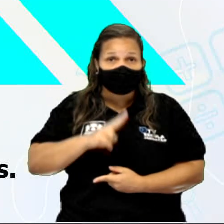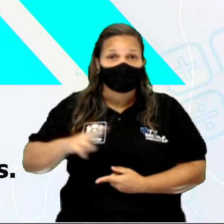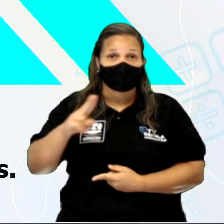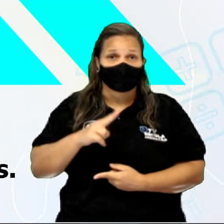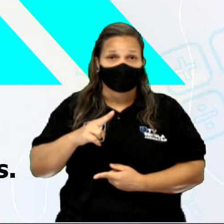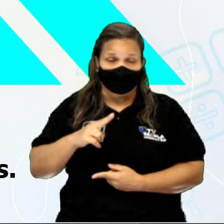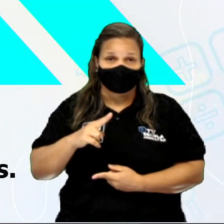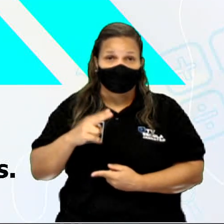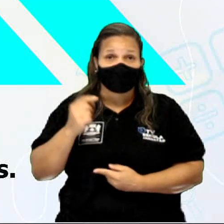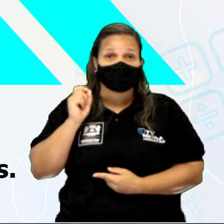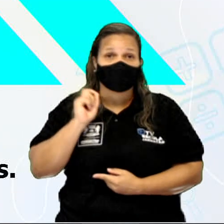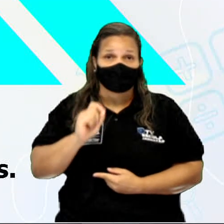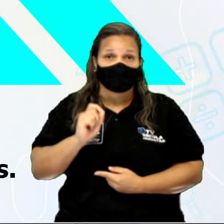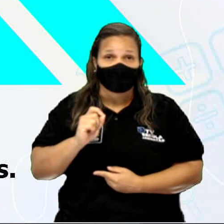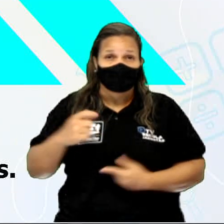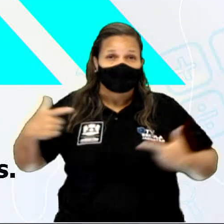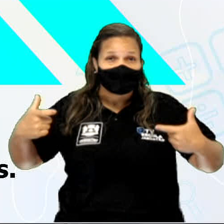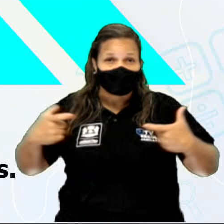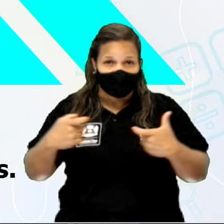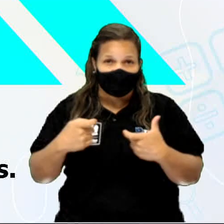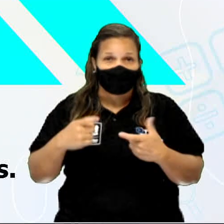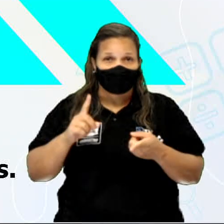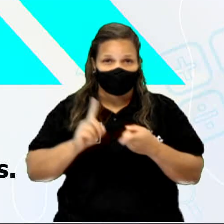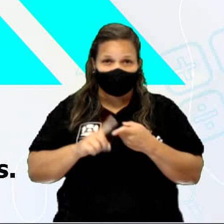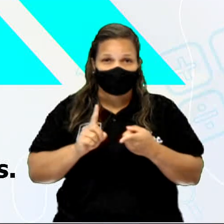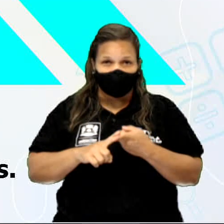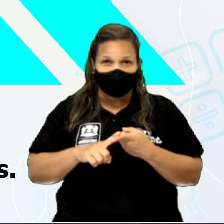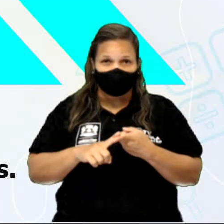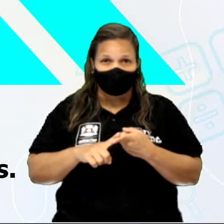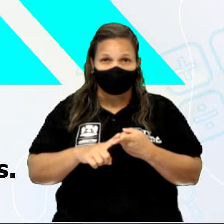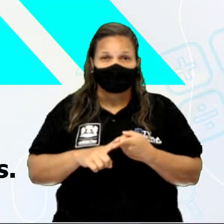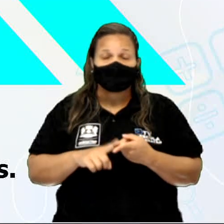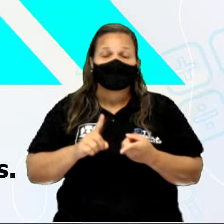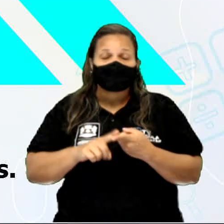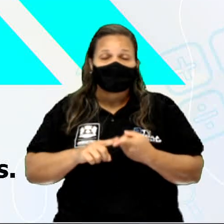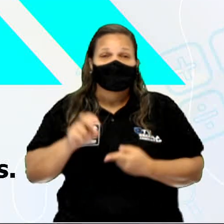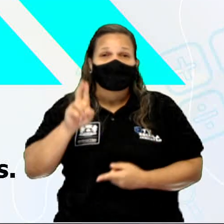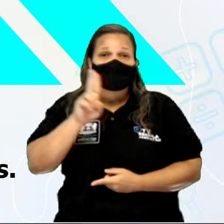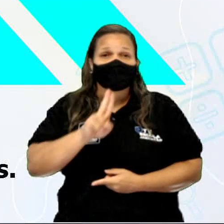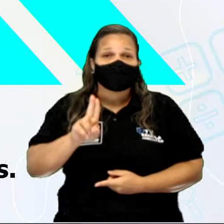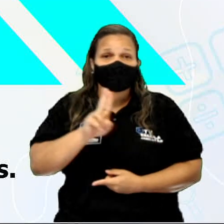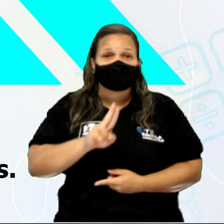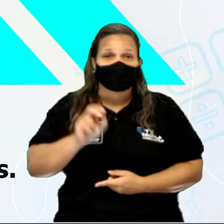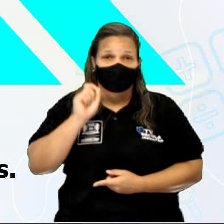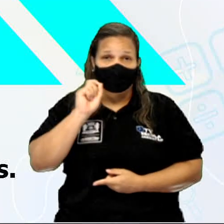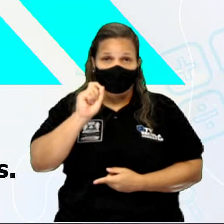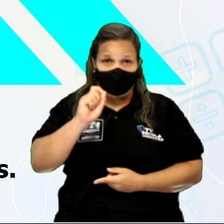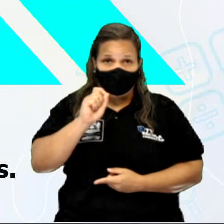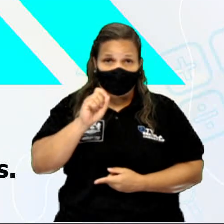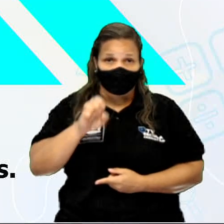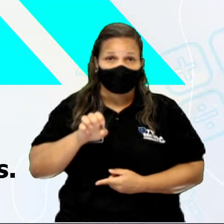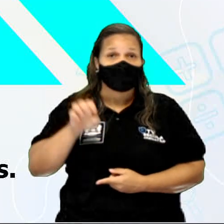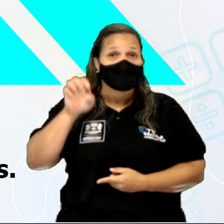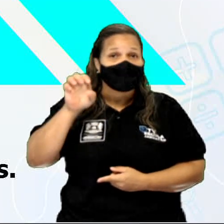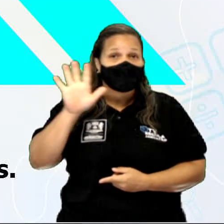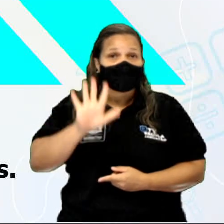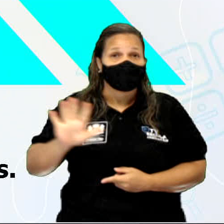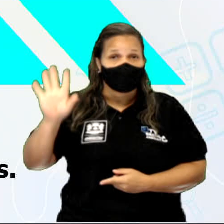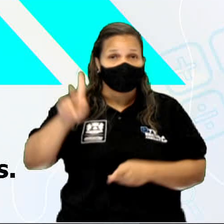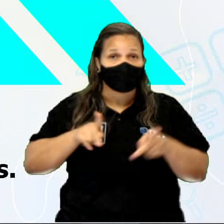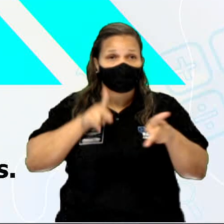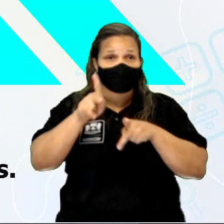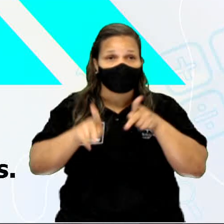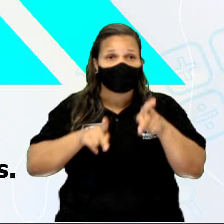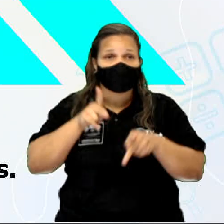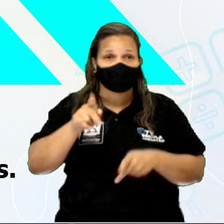tempo. Um outro ponto é o emprego da pólvora. A pólvora que o europeu conhece lá dos chineses, ele vai utilizar